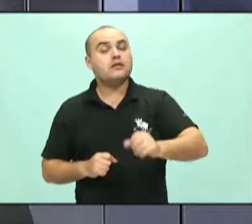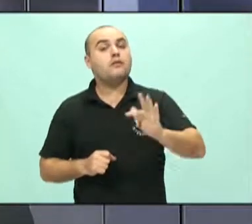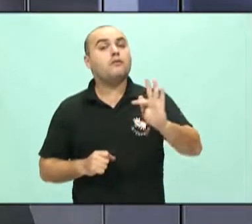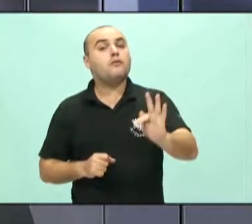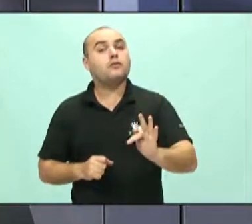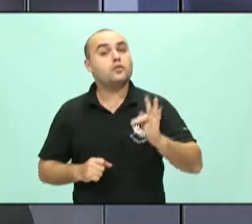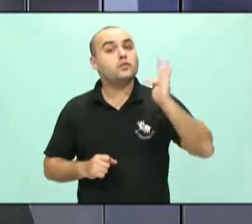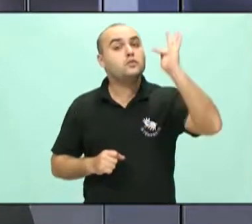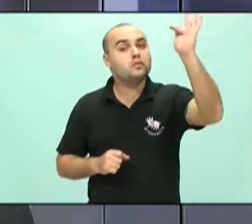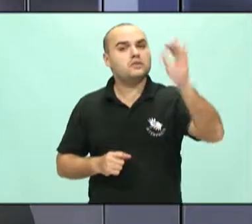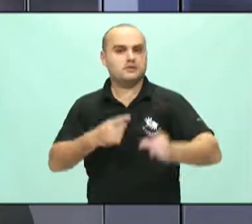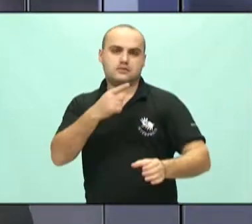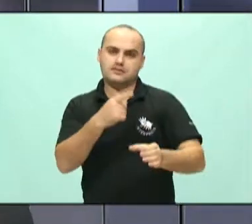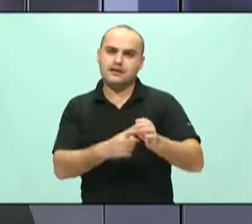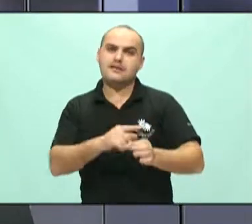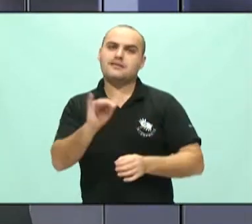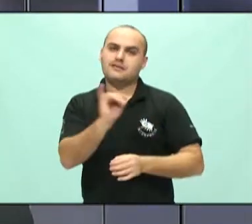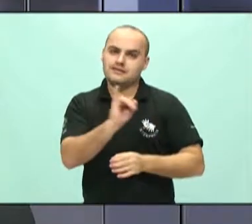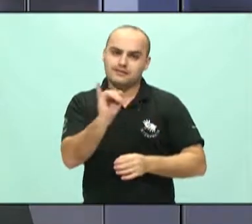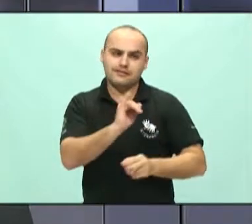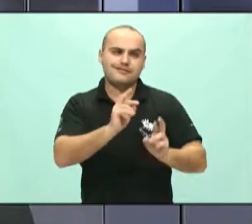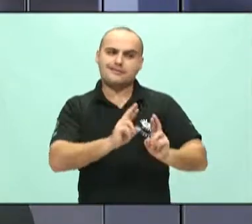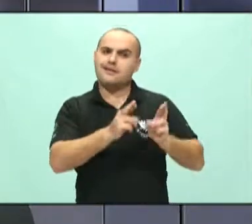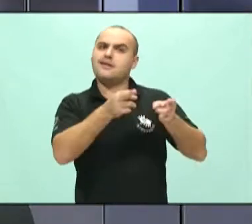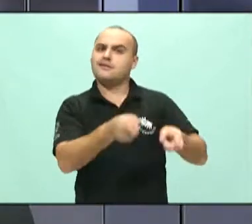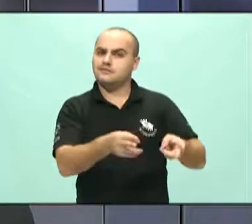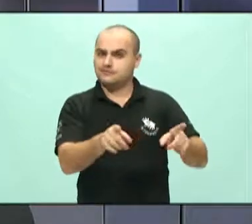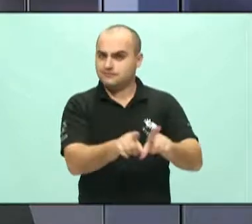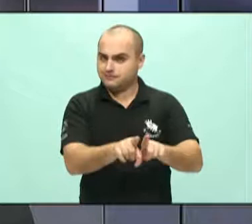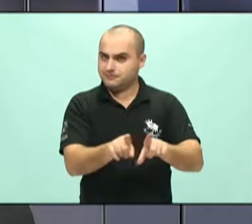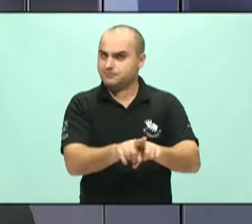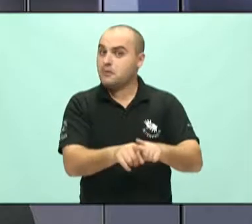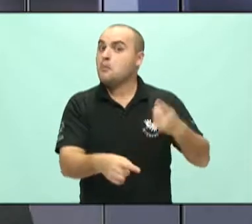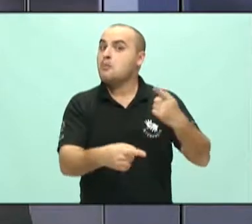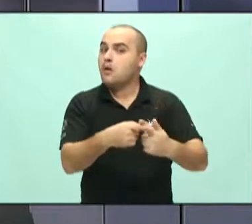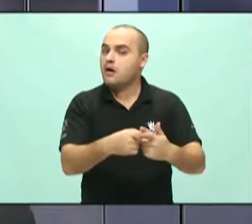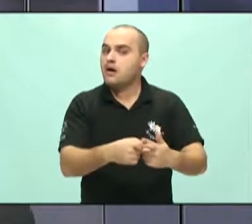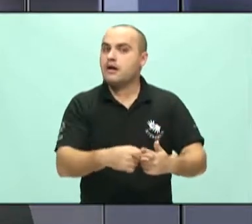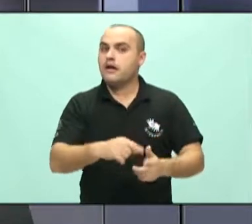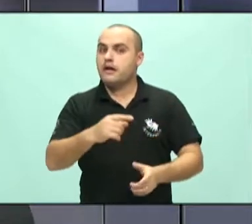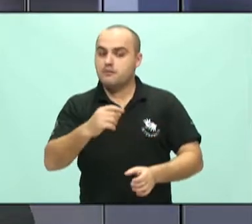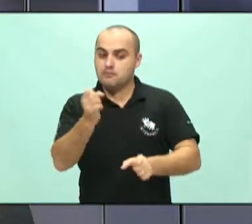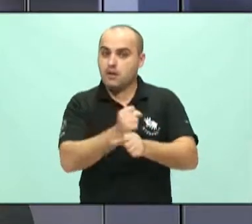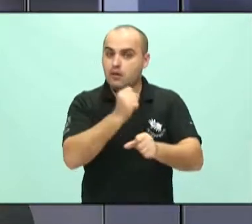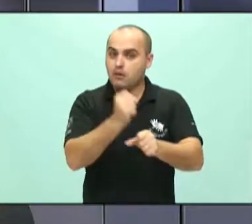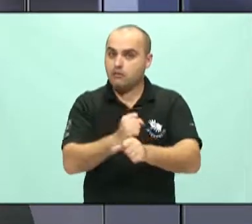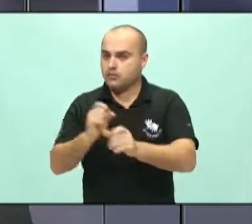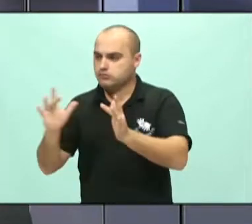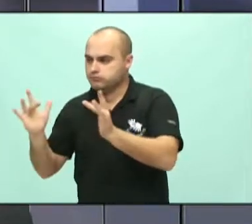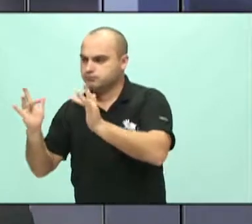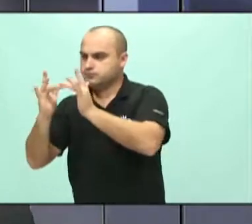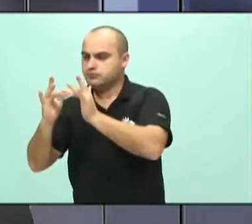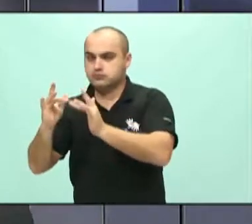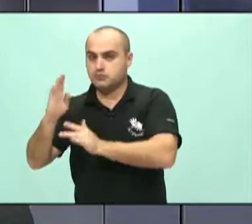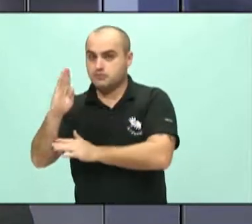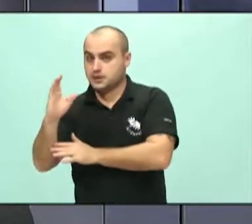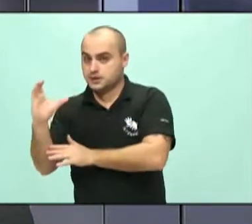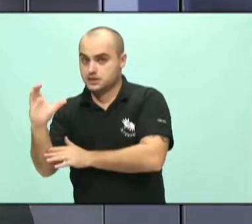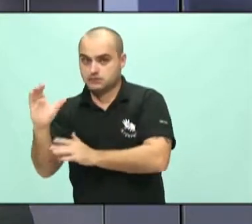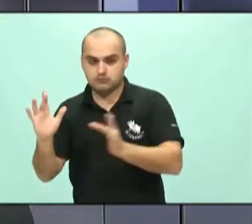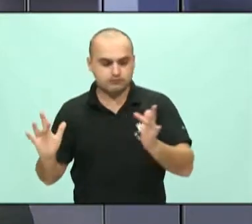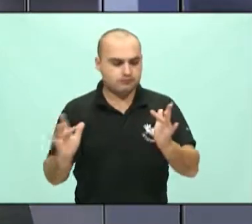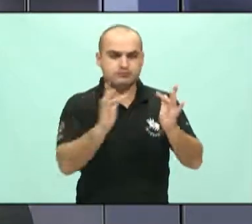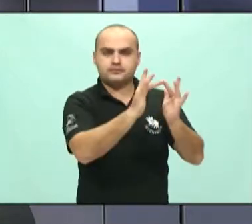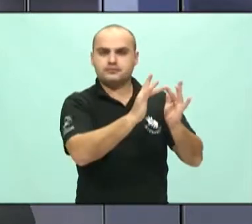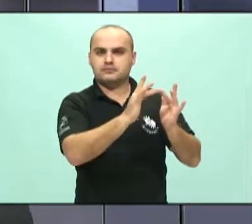futuro da nossa cidade e da nossa região, até porque é uma obra que liga dois municípios, o município de Itajaí ao município